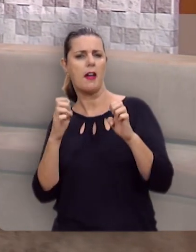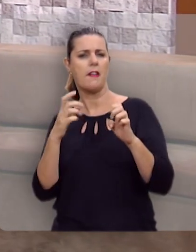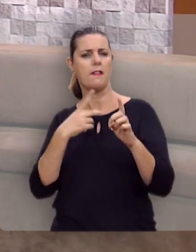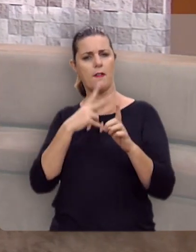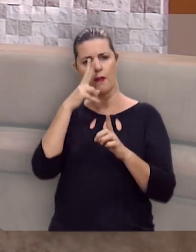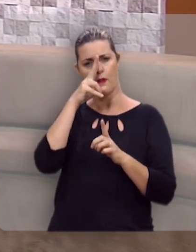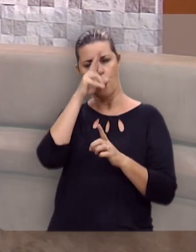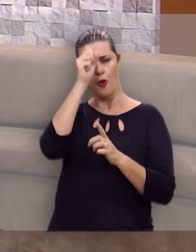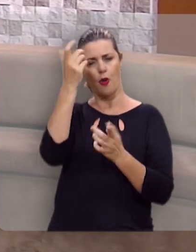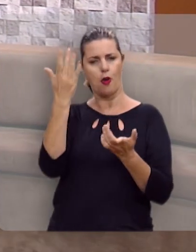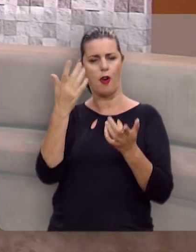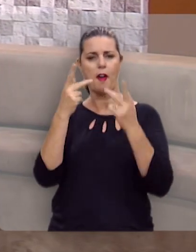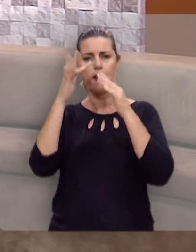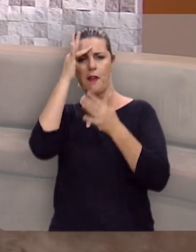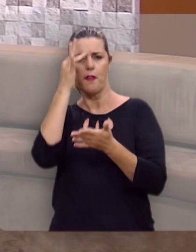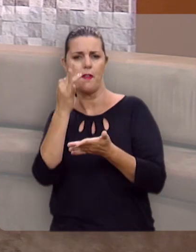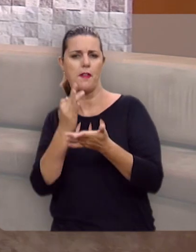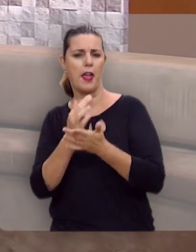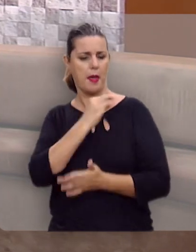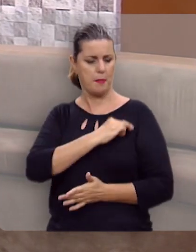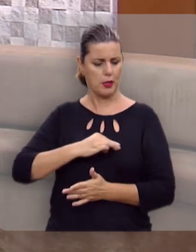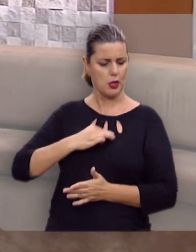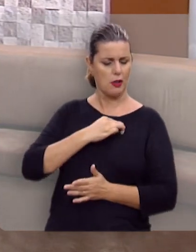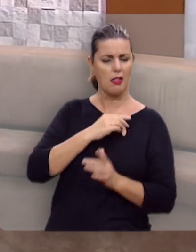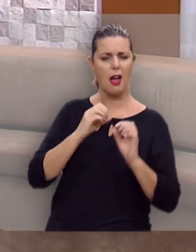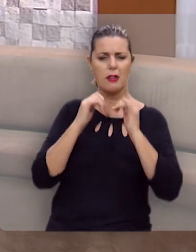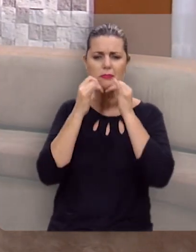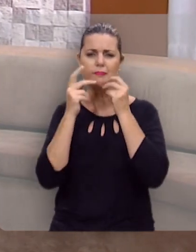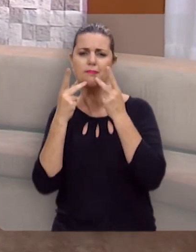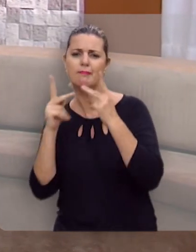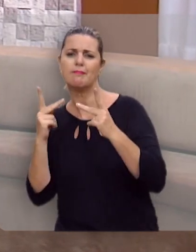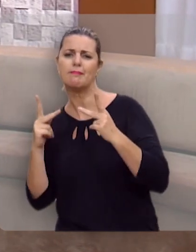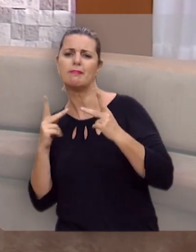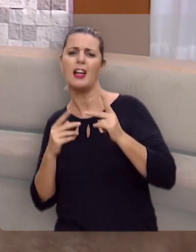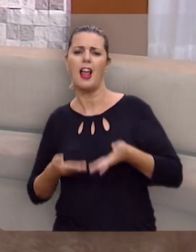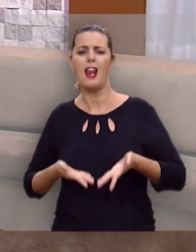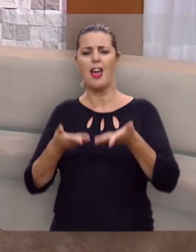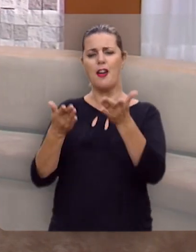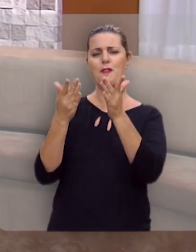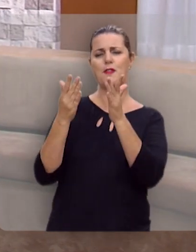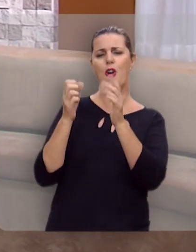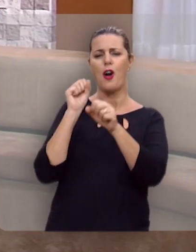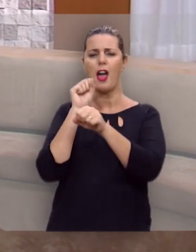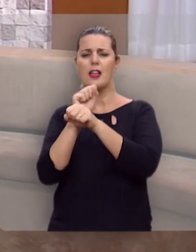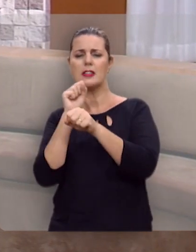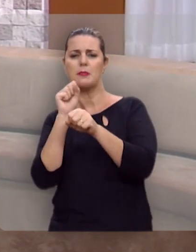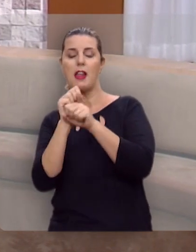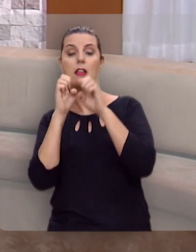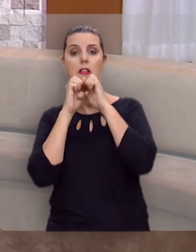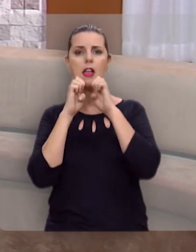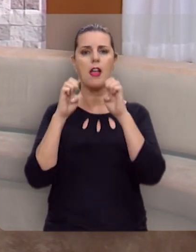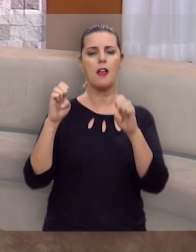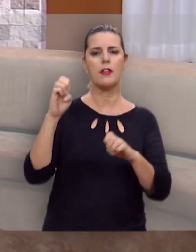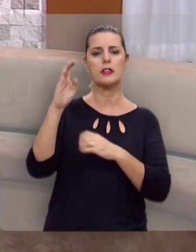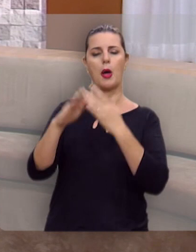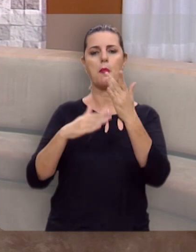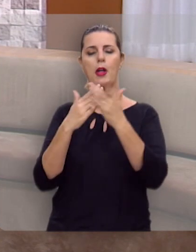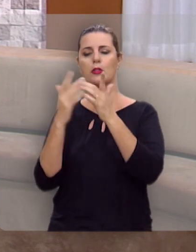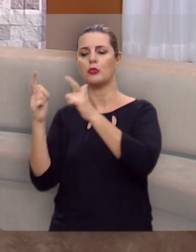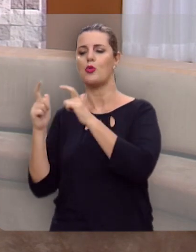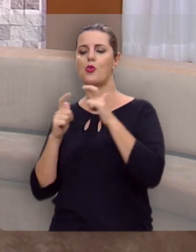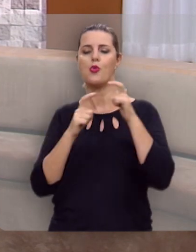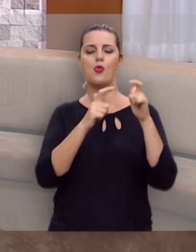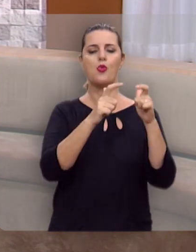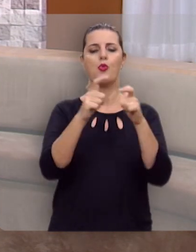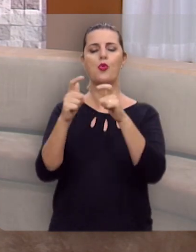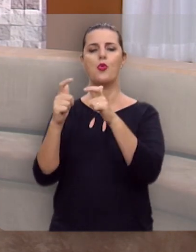grande paladino da fé, o grande missionário que levou a esperança do Evangelho para as